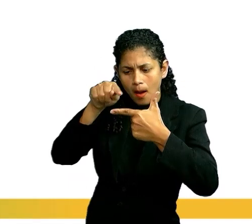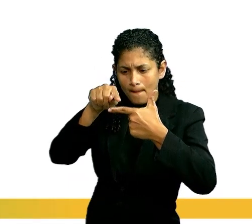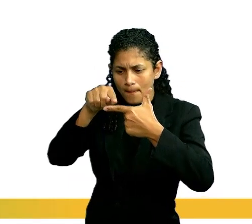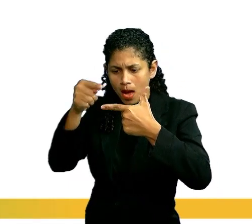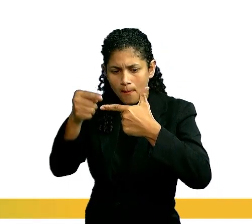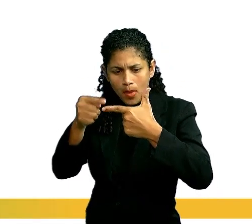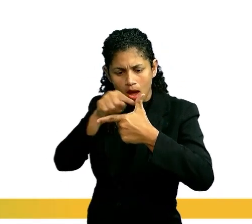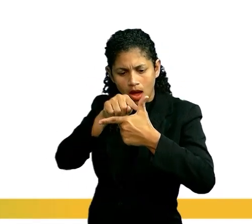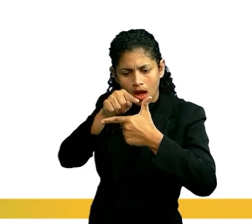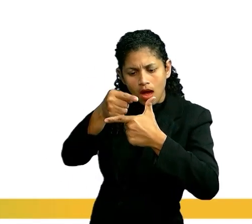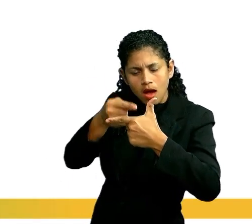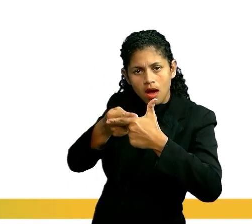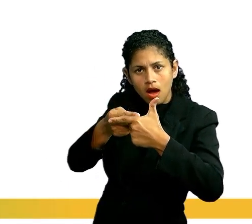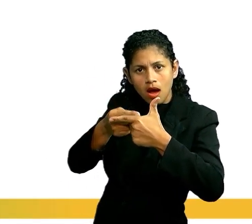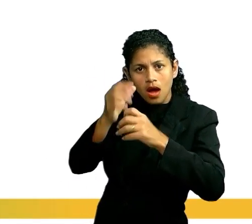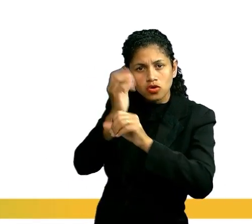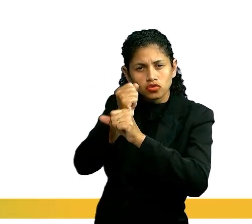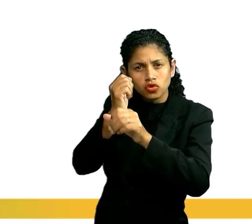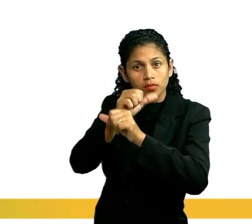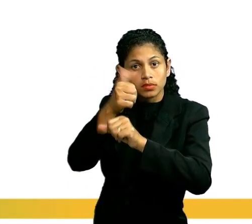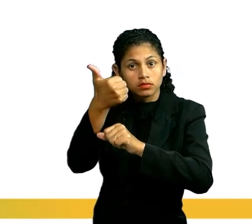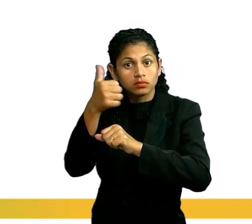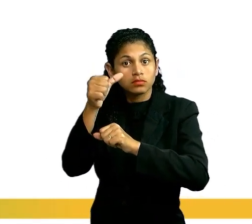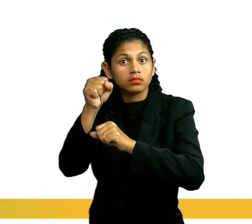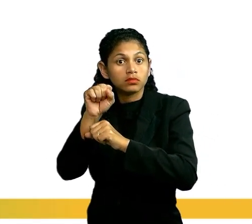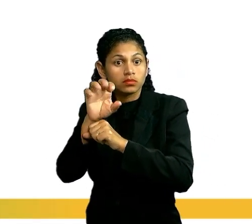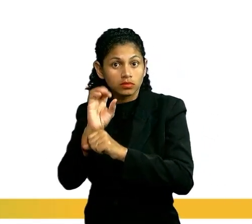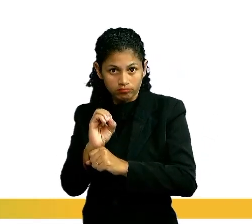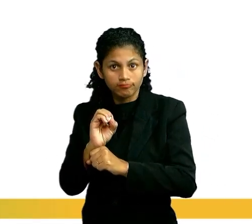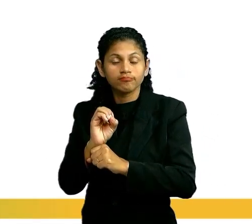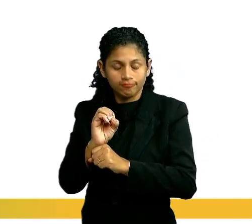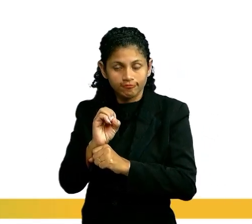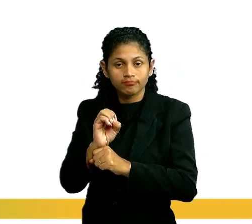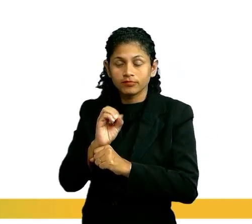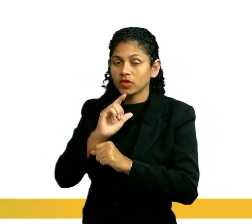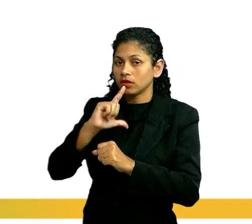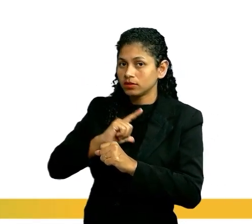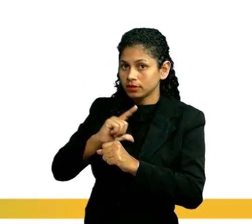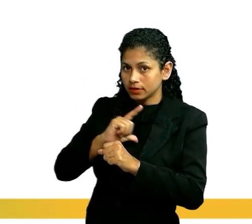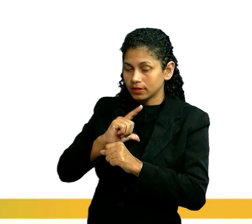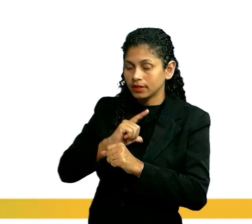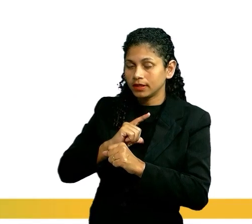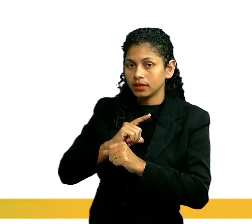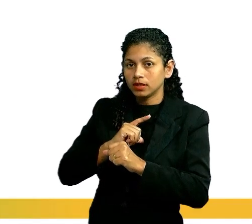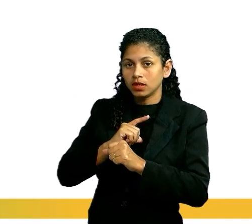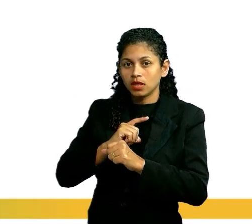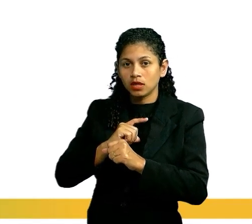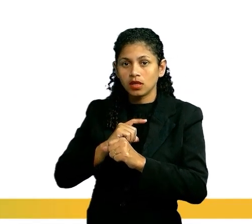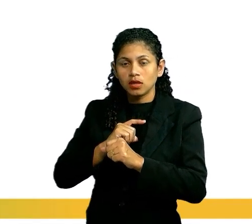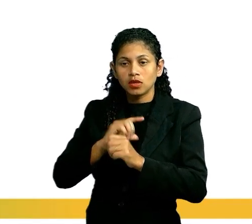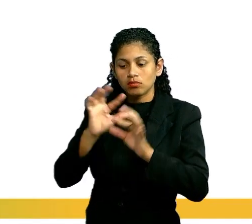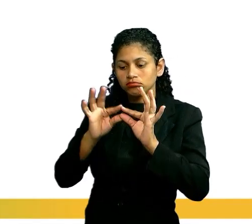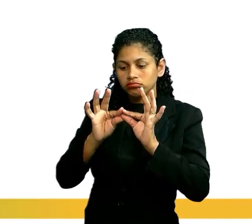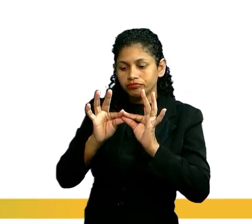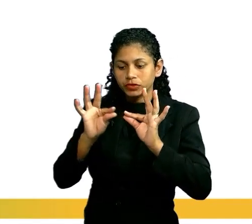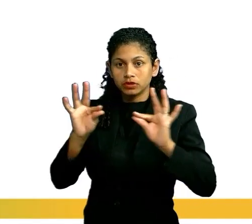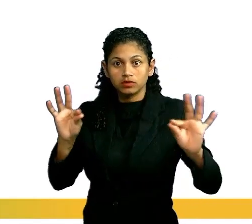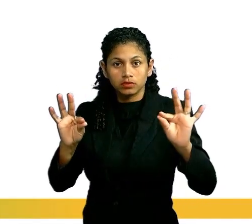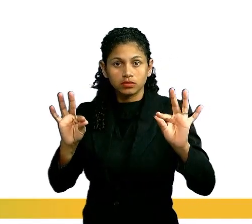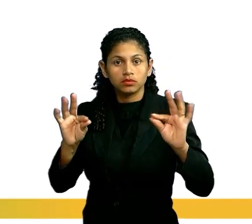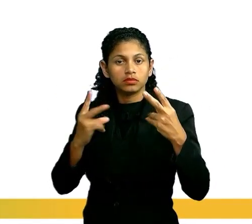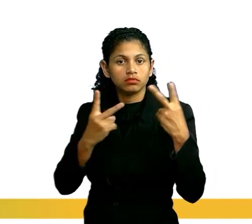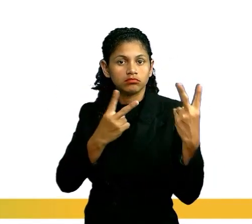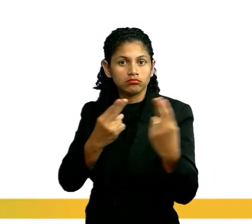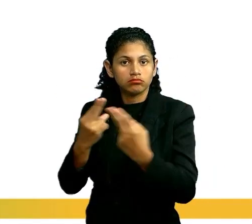e aqui é 45, isso quer dizer que os catetos têm medidas iguais. Ok? Então, como é que a gente vai fazer